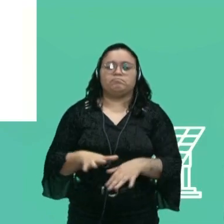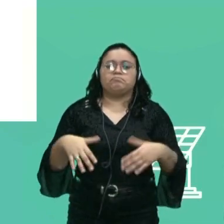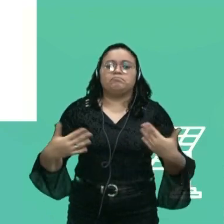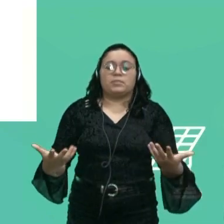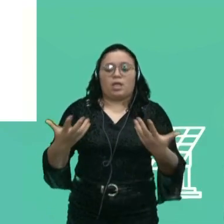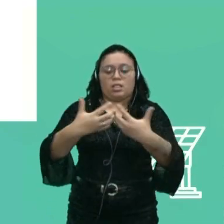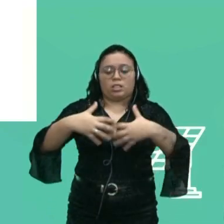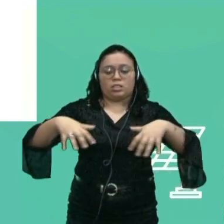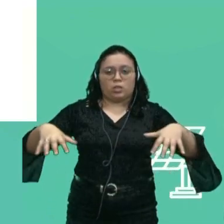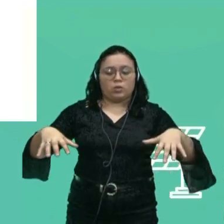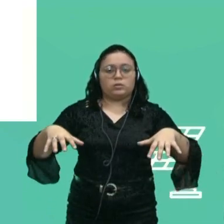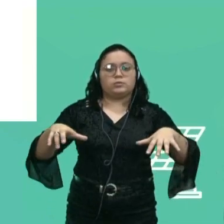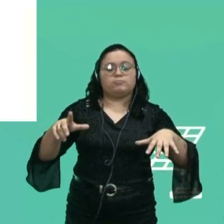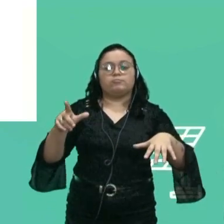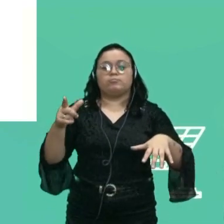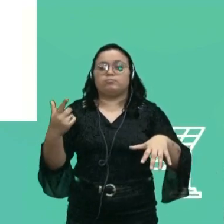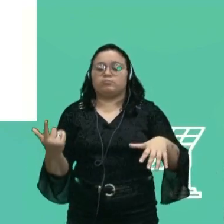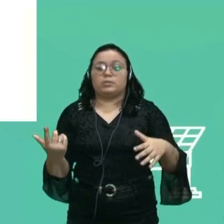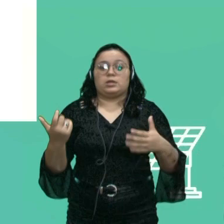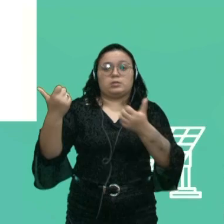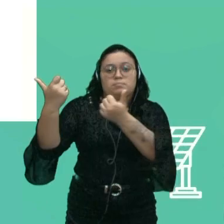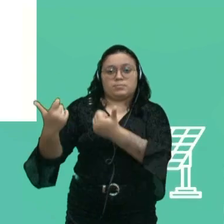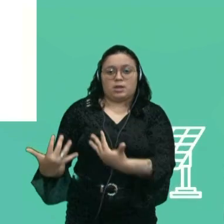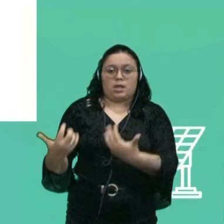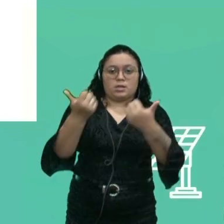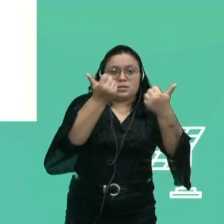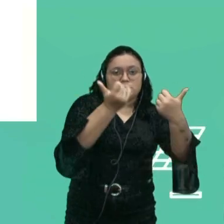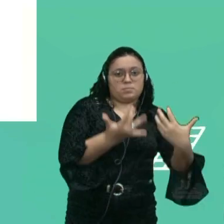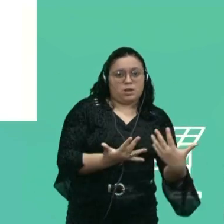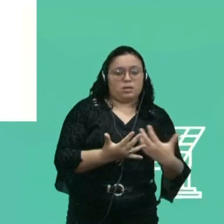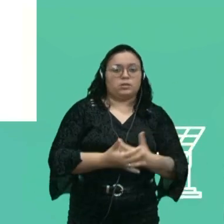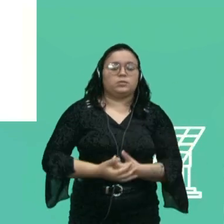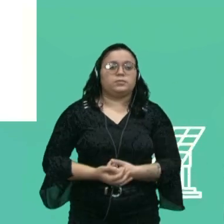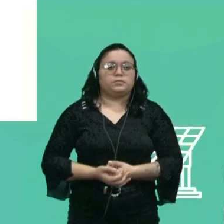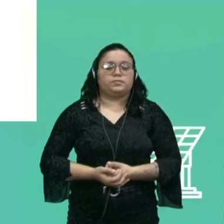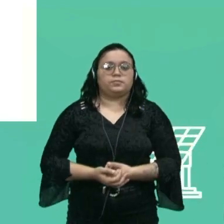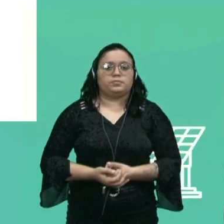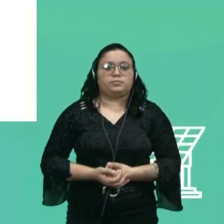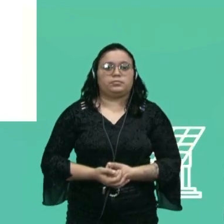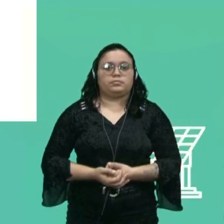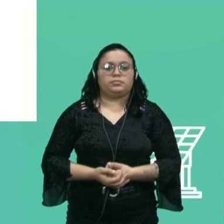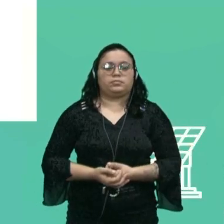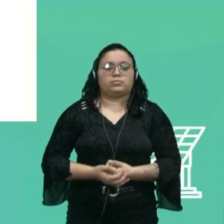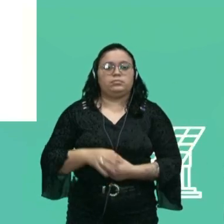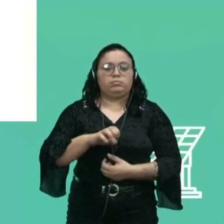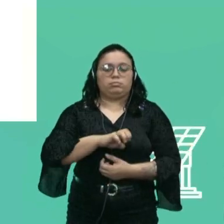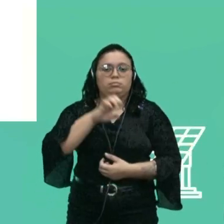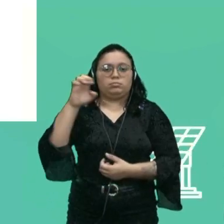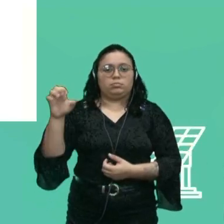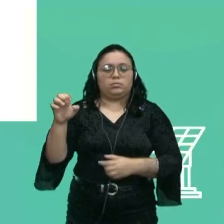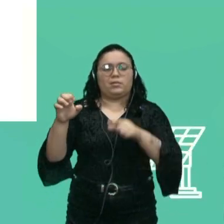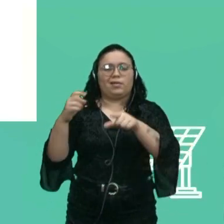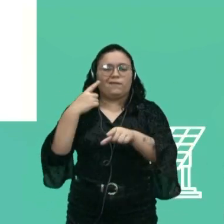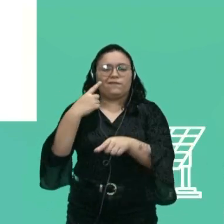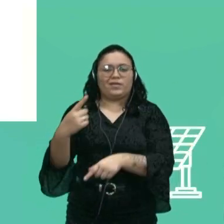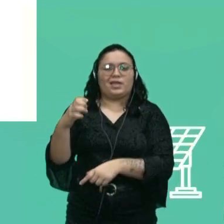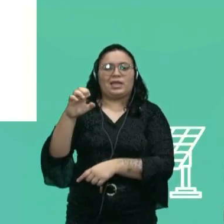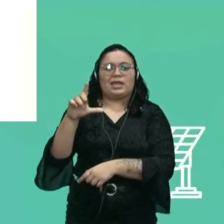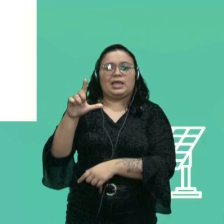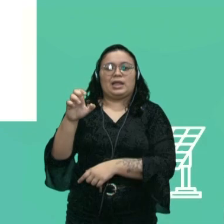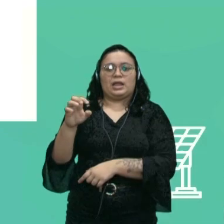da moeda. À esquerda, há uma célula de eletrólise, dessalinização e eletrólise